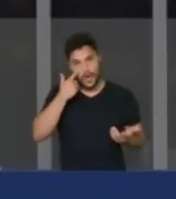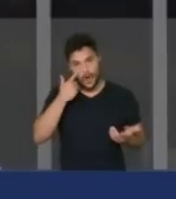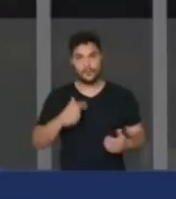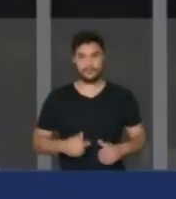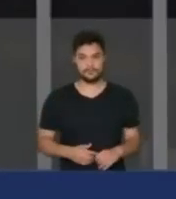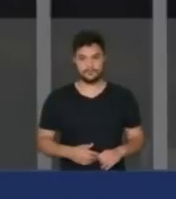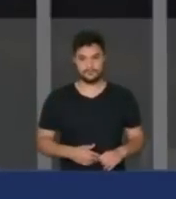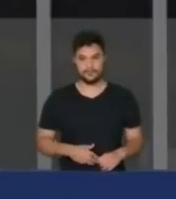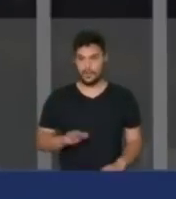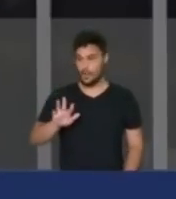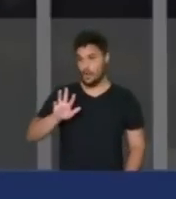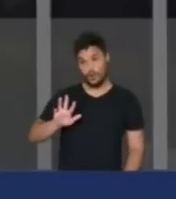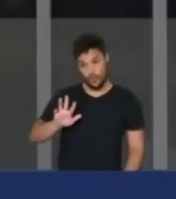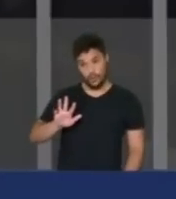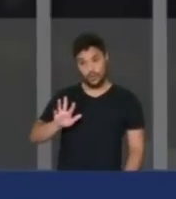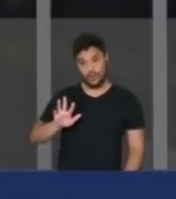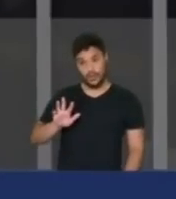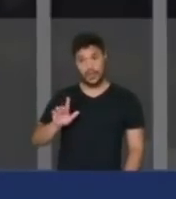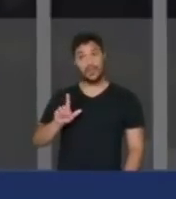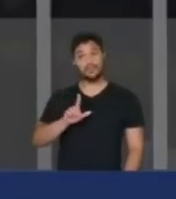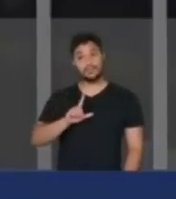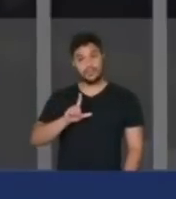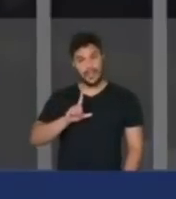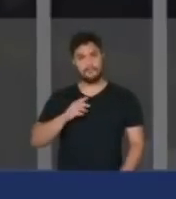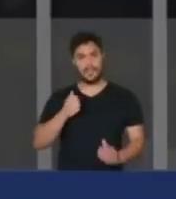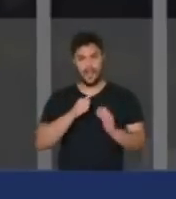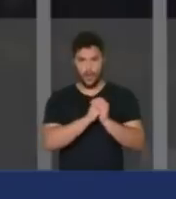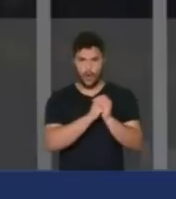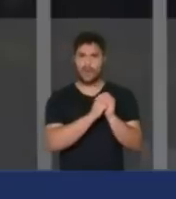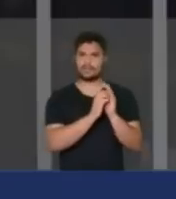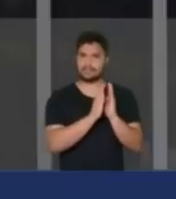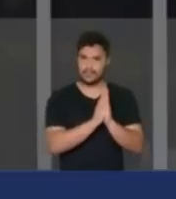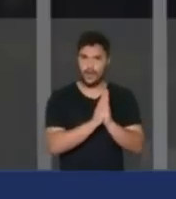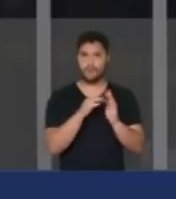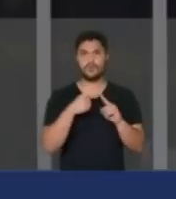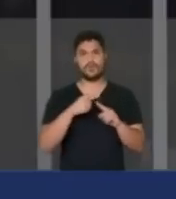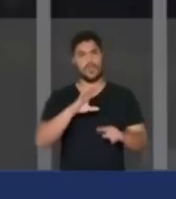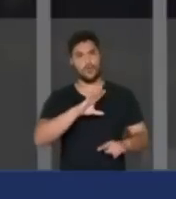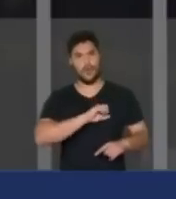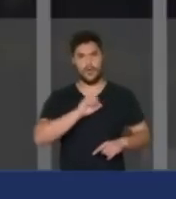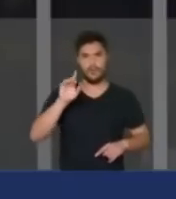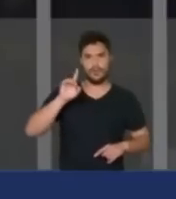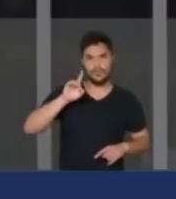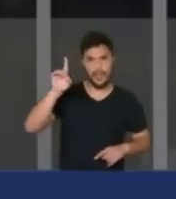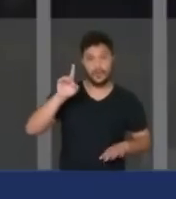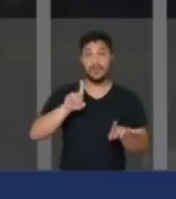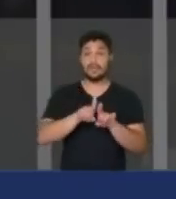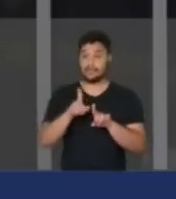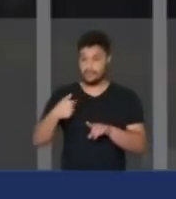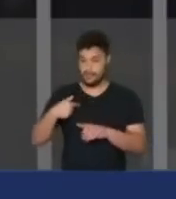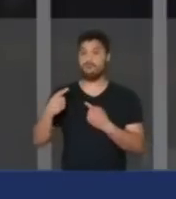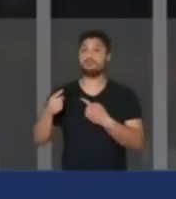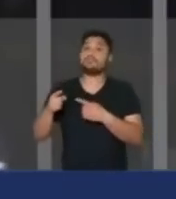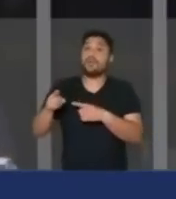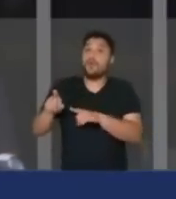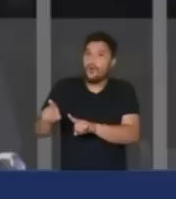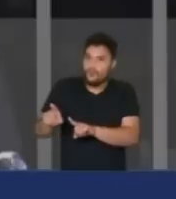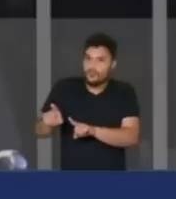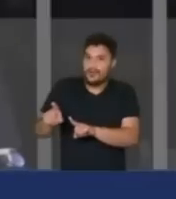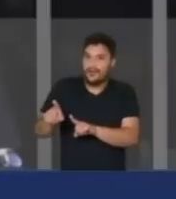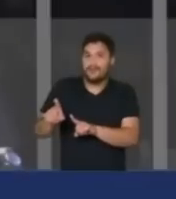Lula terá a minha oração como Cristão e a minha oposição para o bem do Brasil